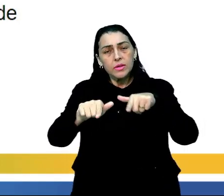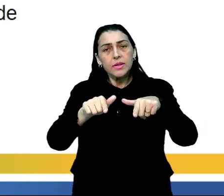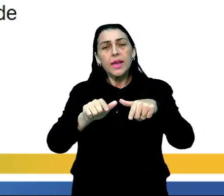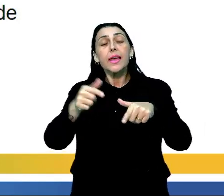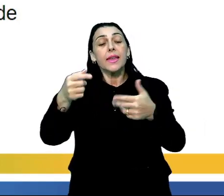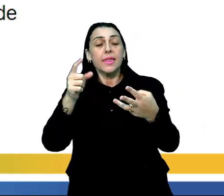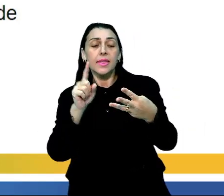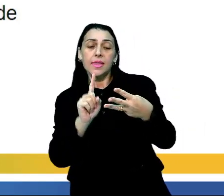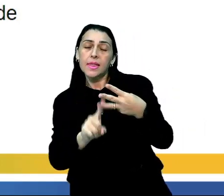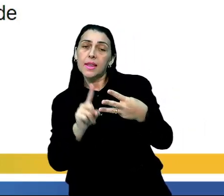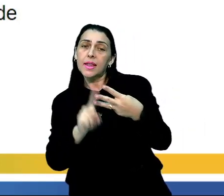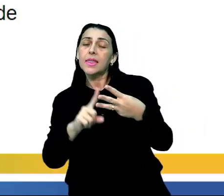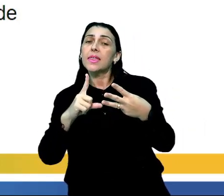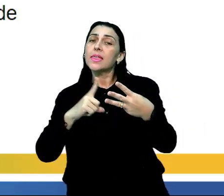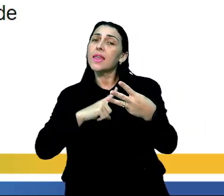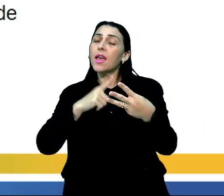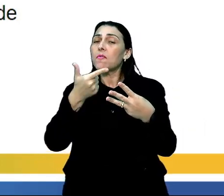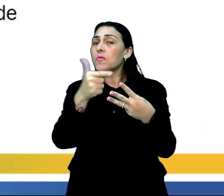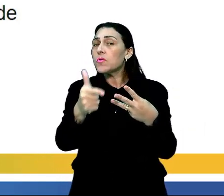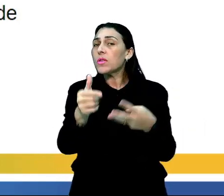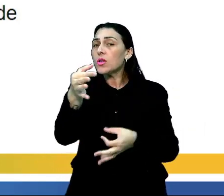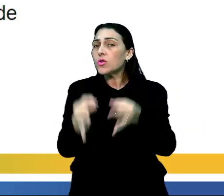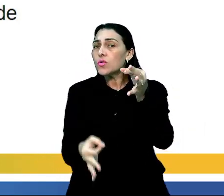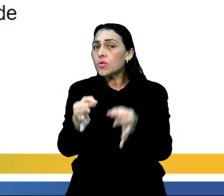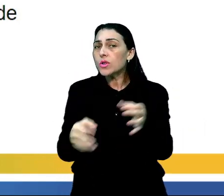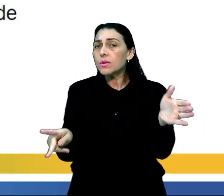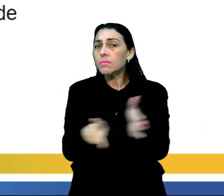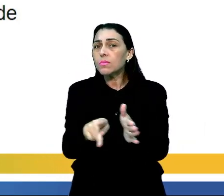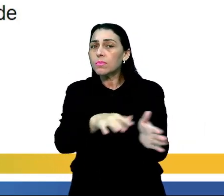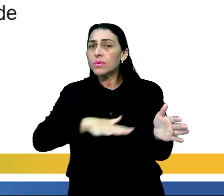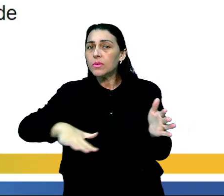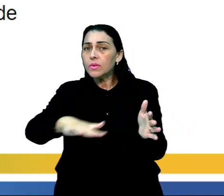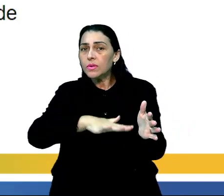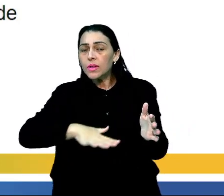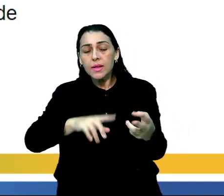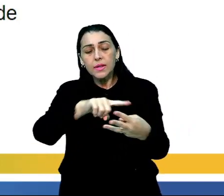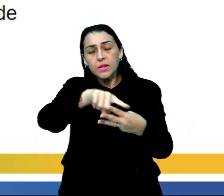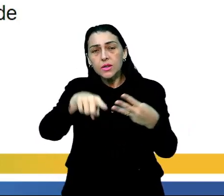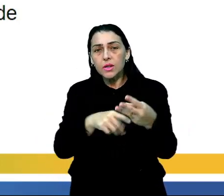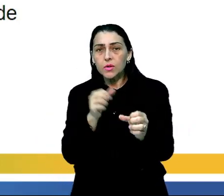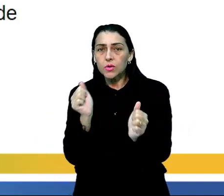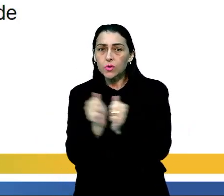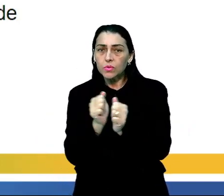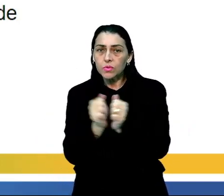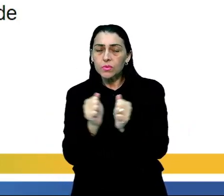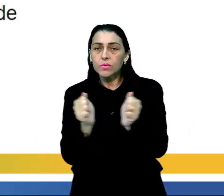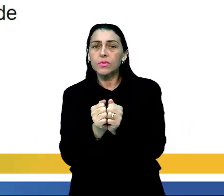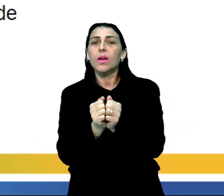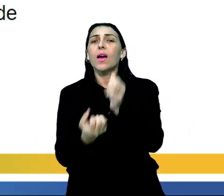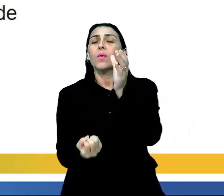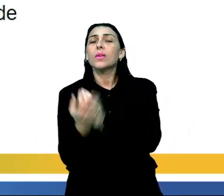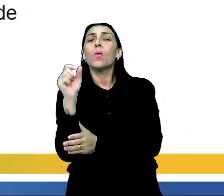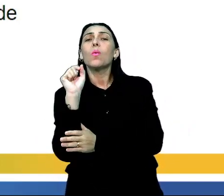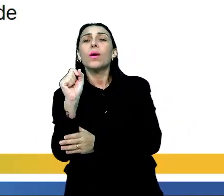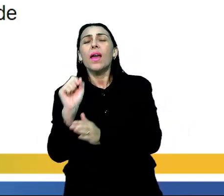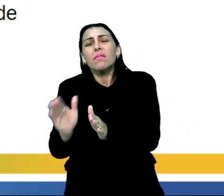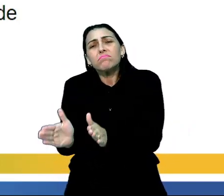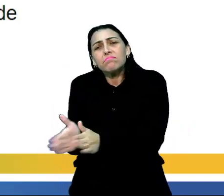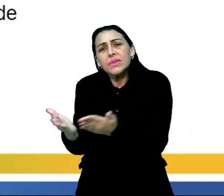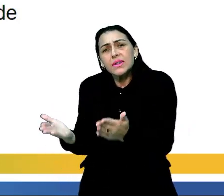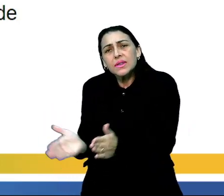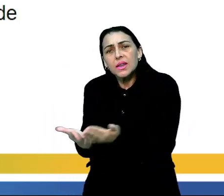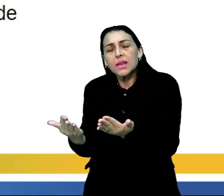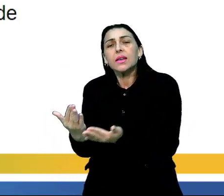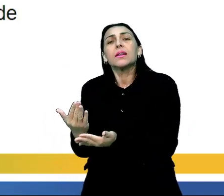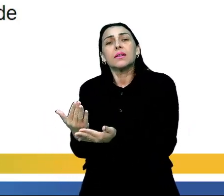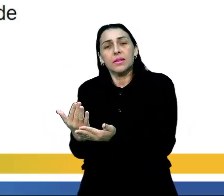aí em terceiro lugar houve injustiças sociais. E aí essas três coisas juntas gerou o quê? A miséria.